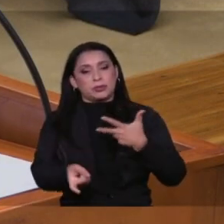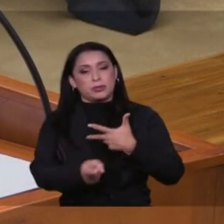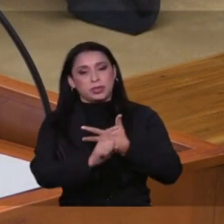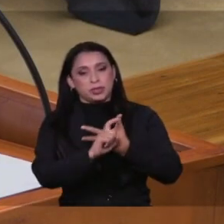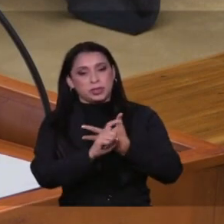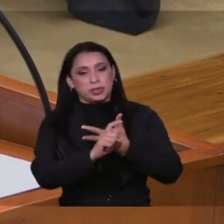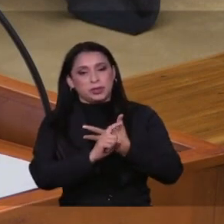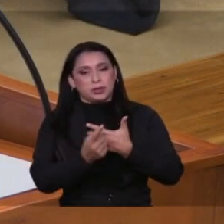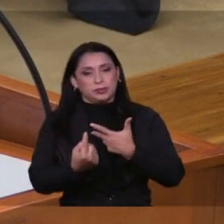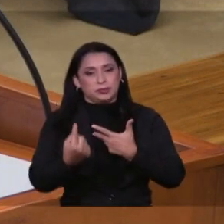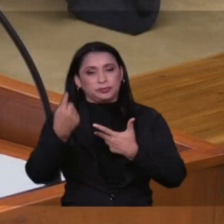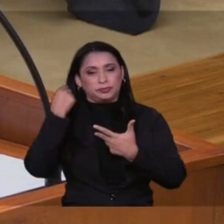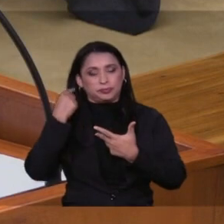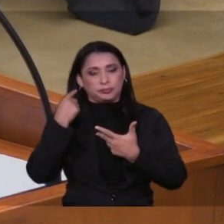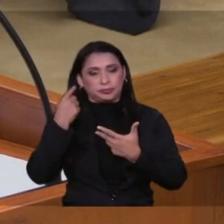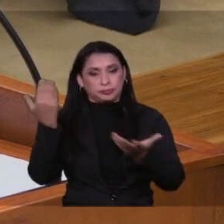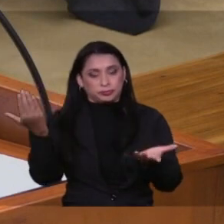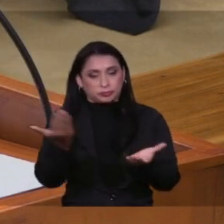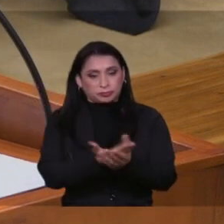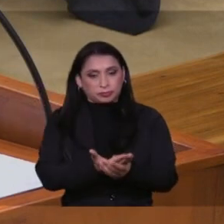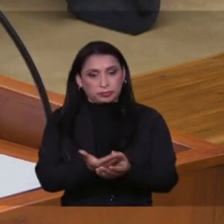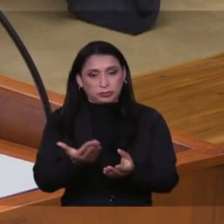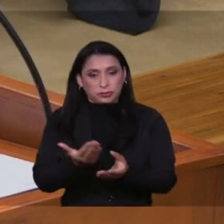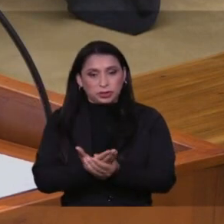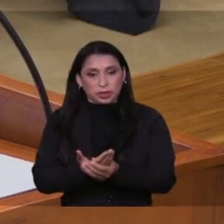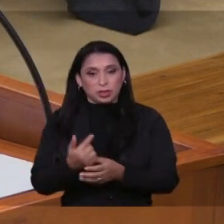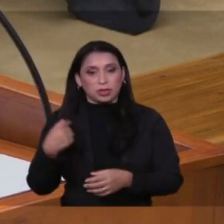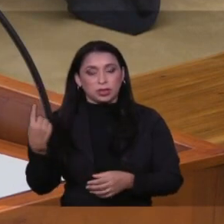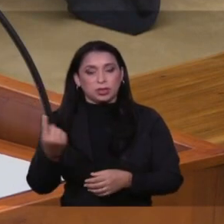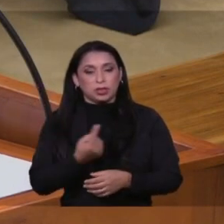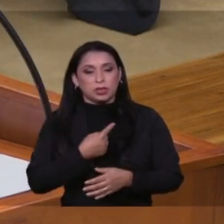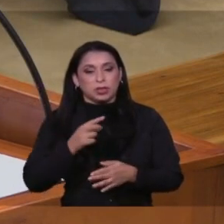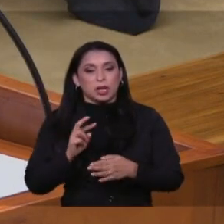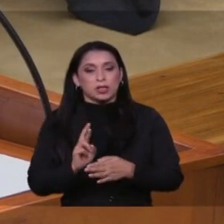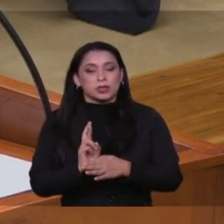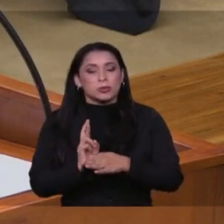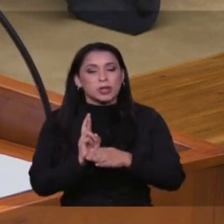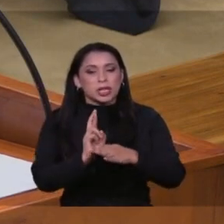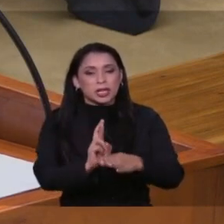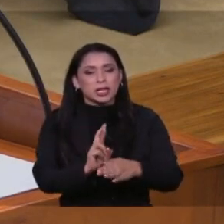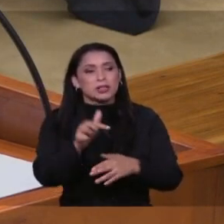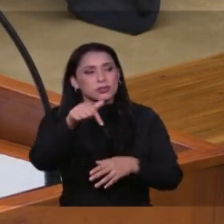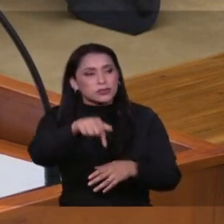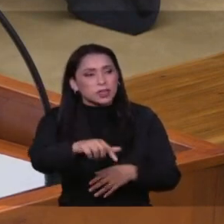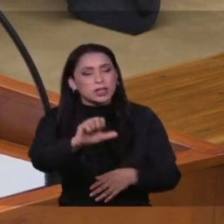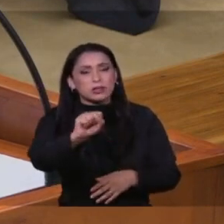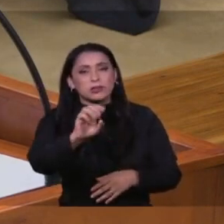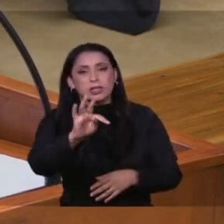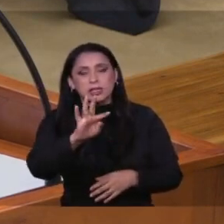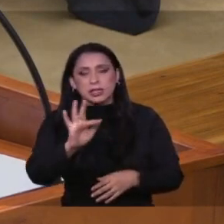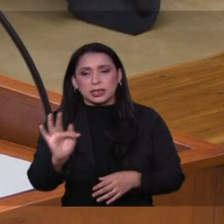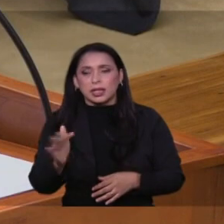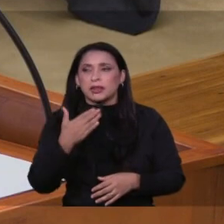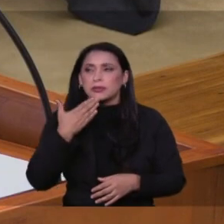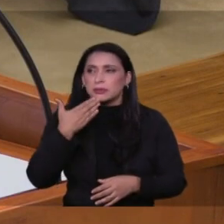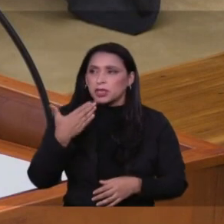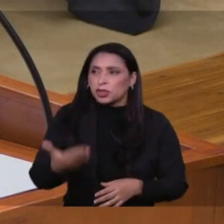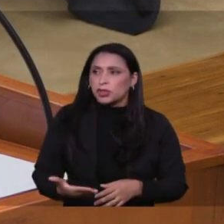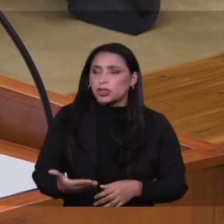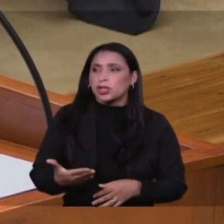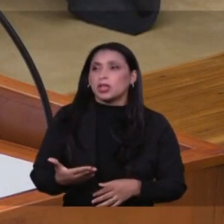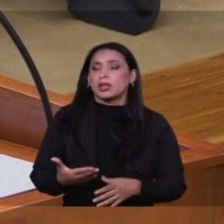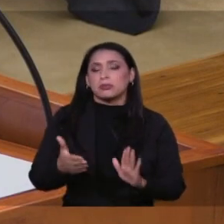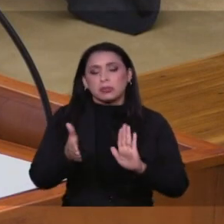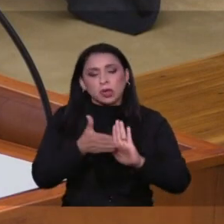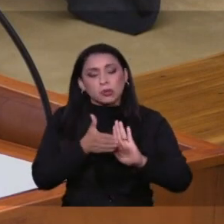À época, o ajuizamento de ações, nós, na qualidade de requerentes, vínhamos ao Supremo justamente fazer propostas de